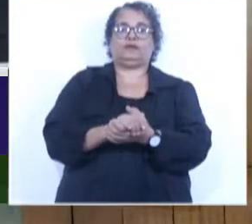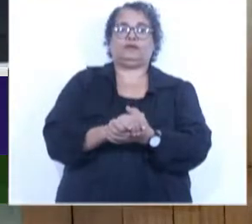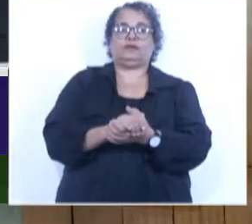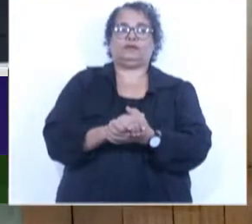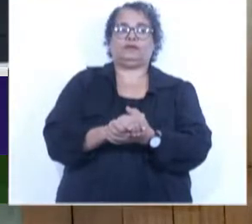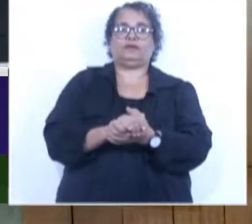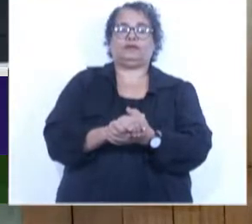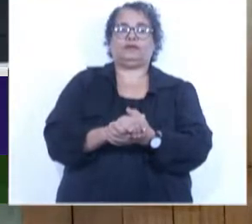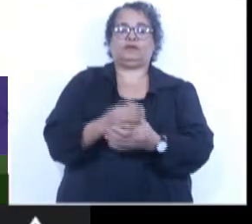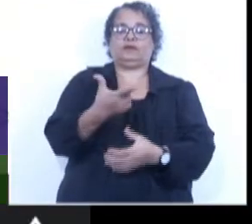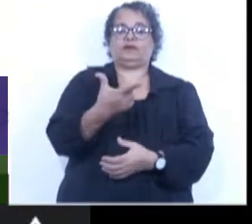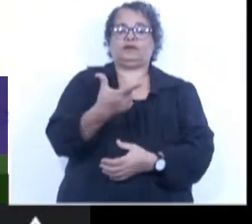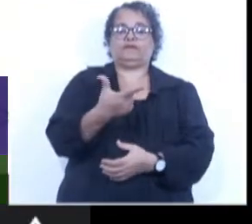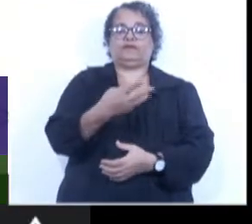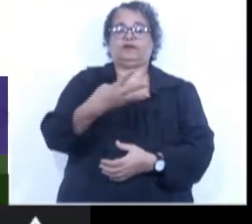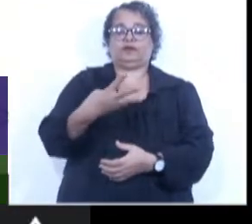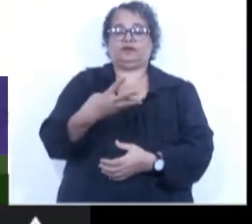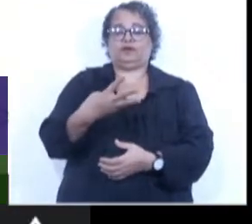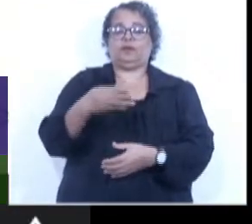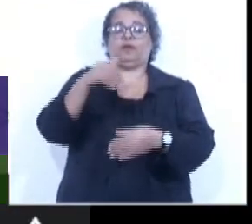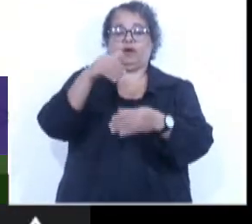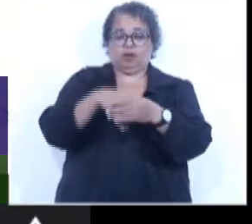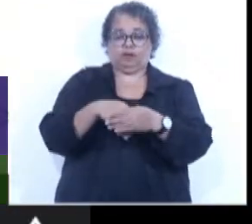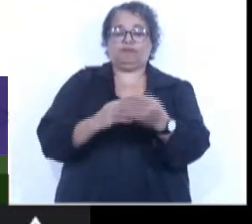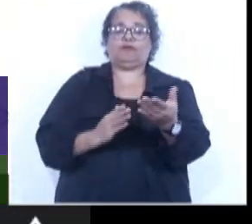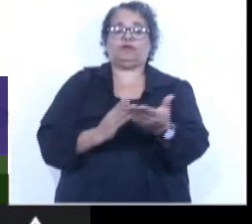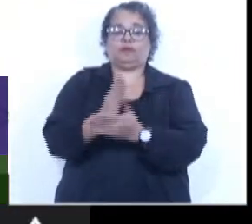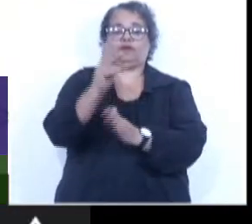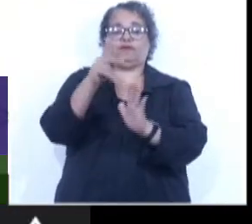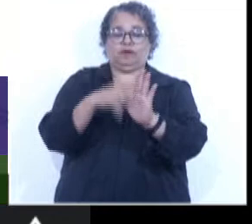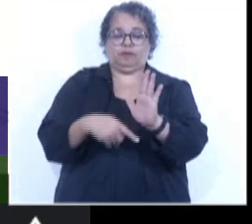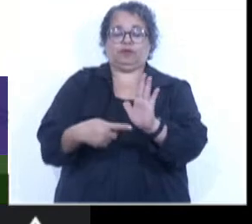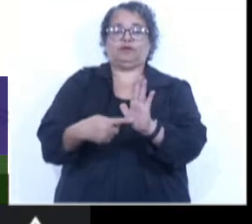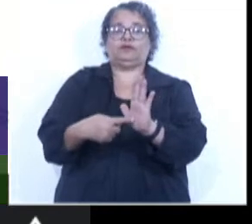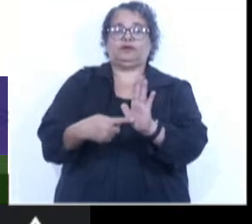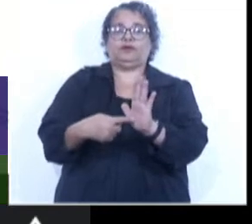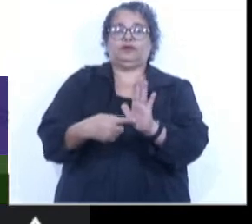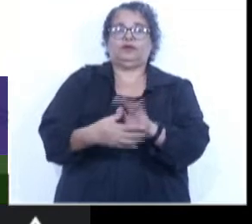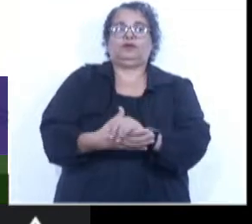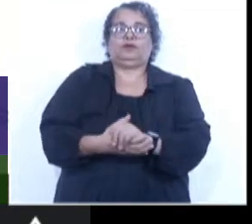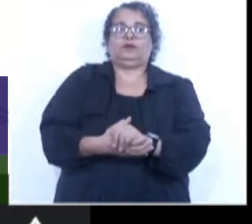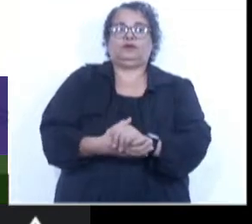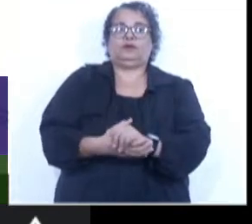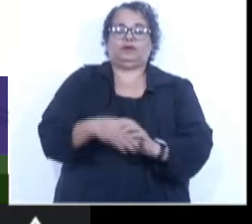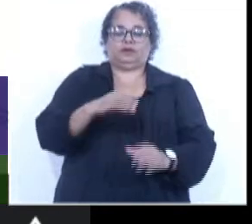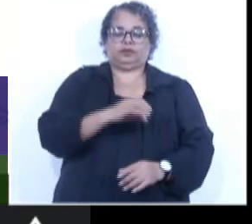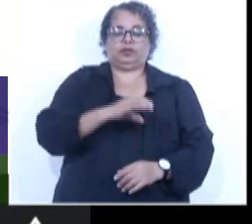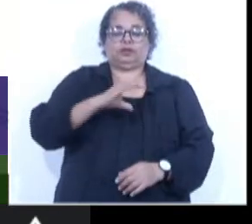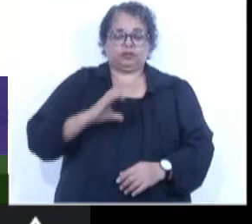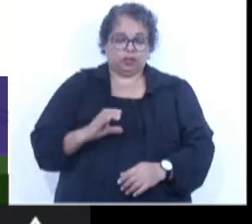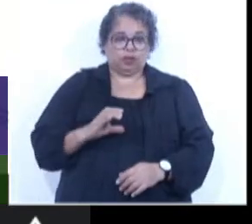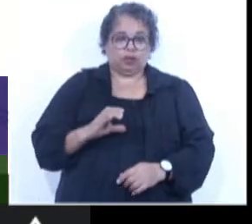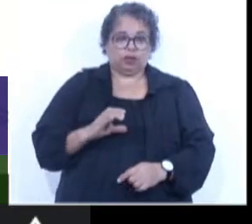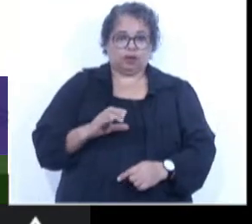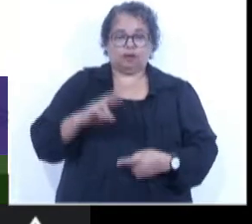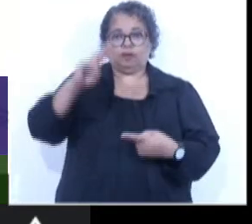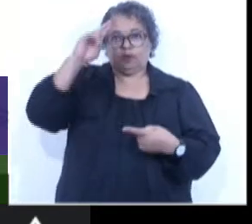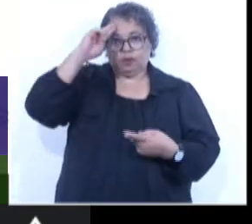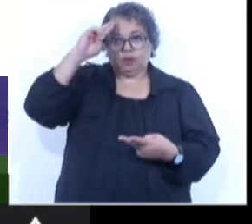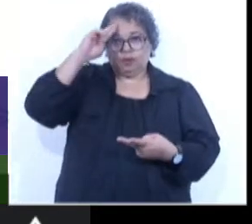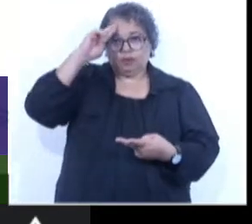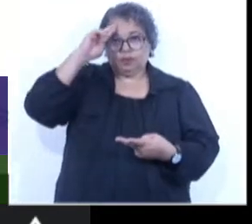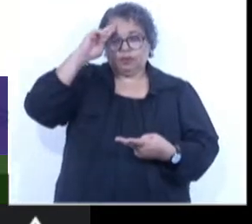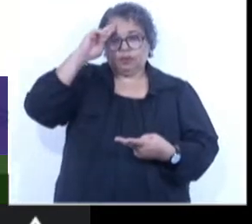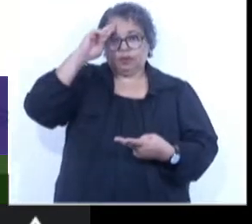24 votos favorável projeto aprovado Charlão Vereador Ronaldo tannuz